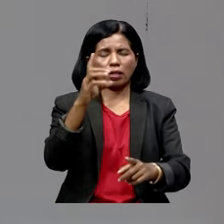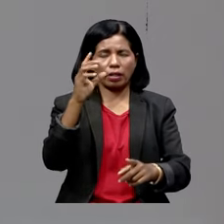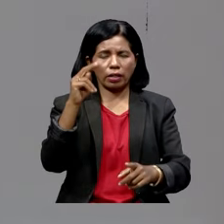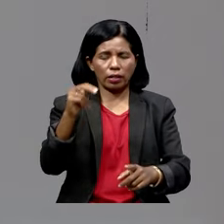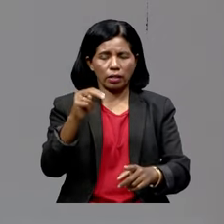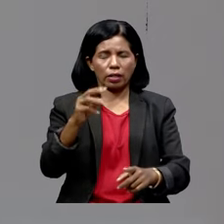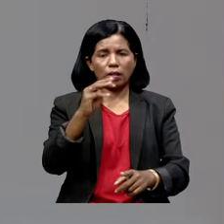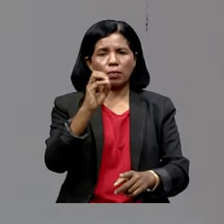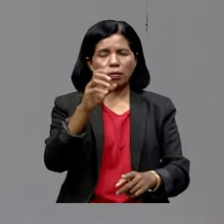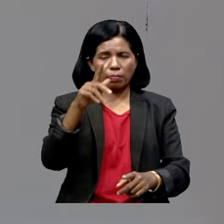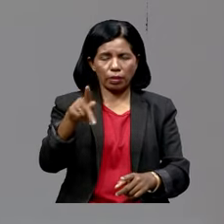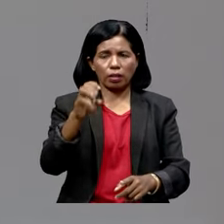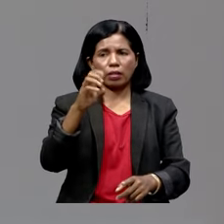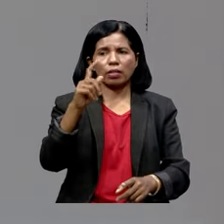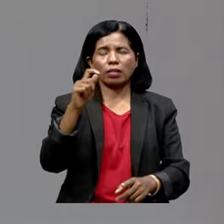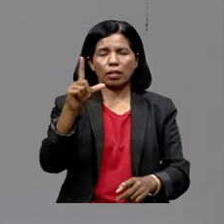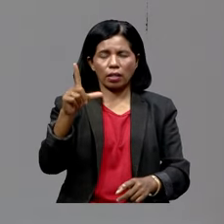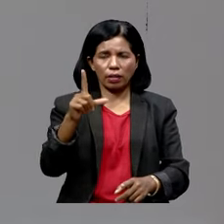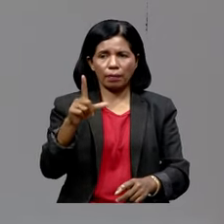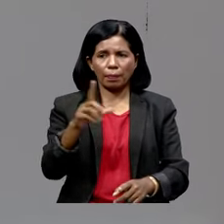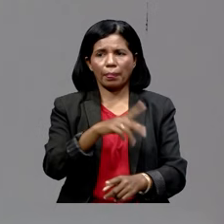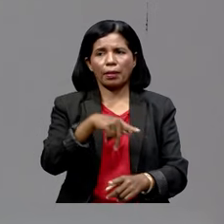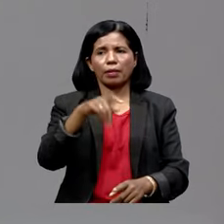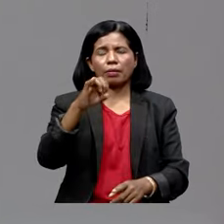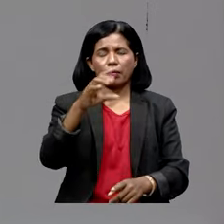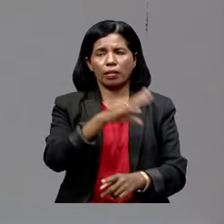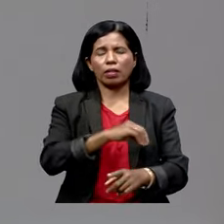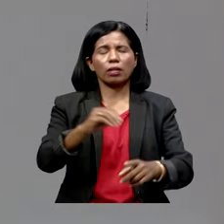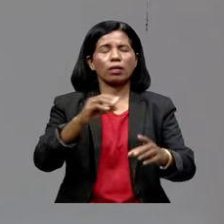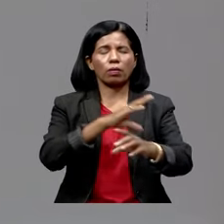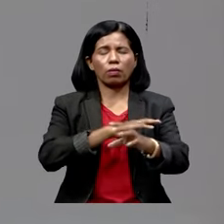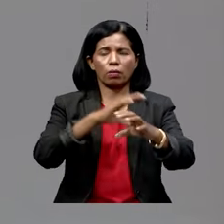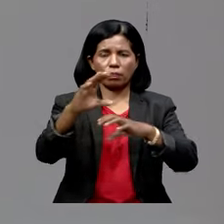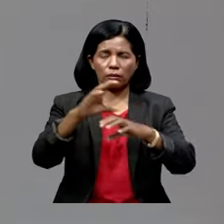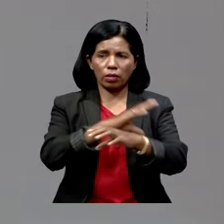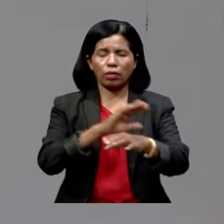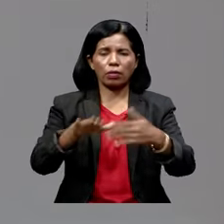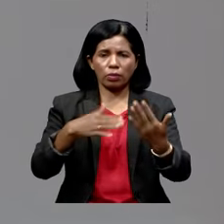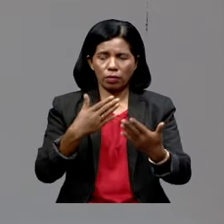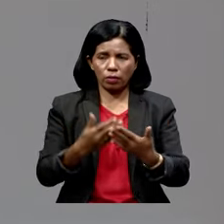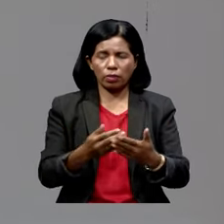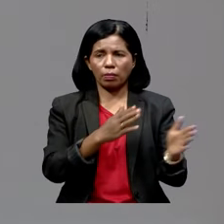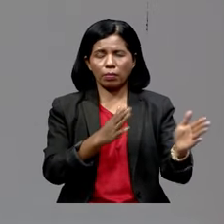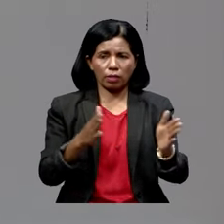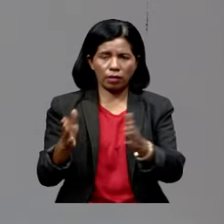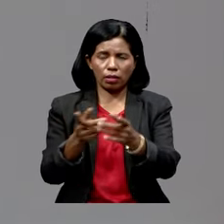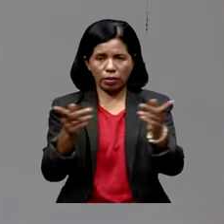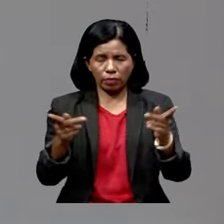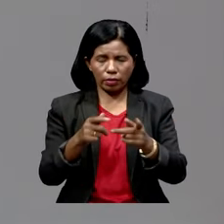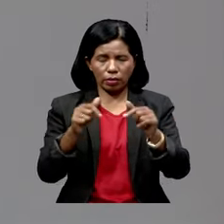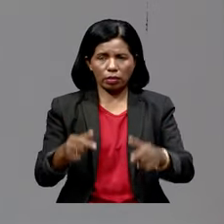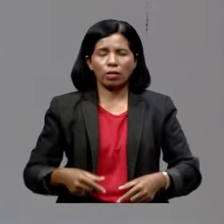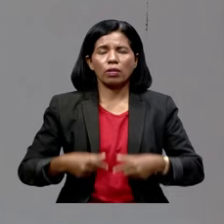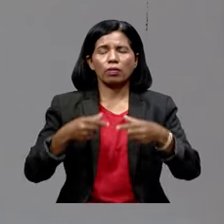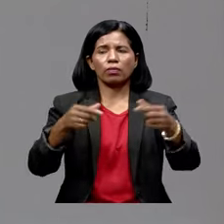liu EDTL TIC Telecom Sira Denis Sira nebe prepara el afati ne at fornese